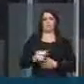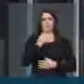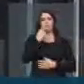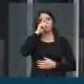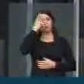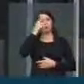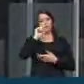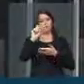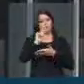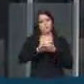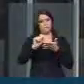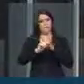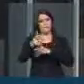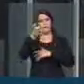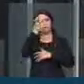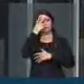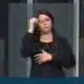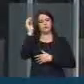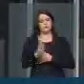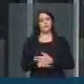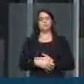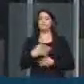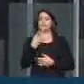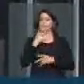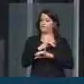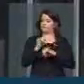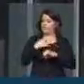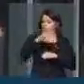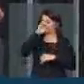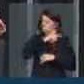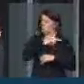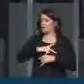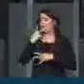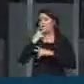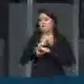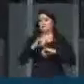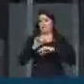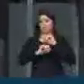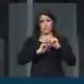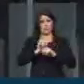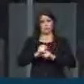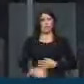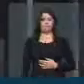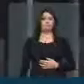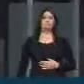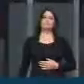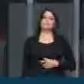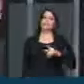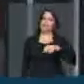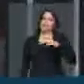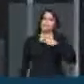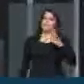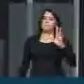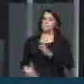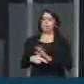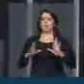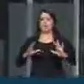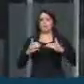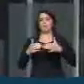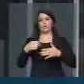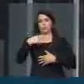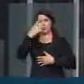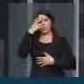autores brasileiros e para a cultura brasileira. E quero apenas, senhor presidente, deixar aqui um registro de uma atitude da Comissão de Cultura da Câmara